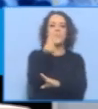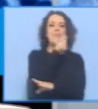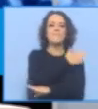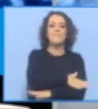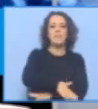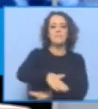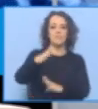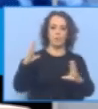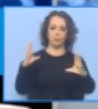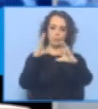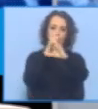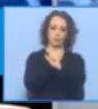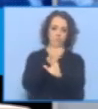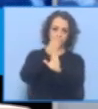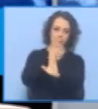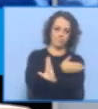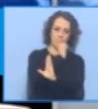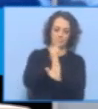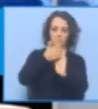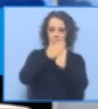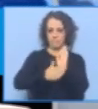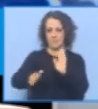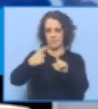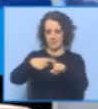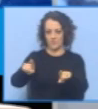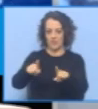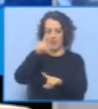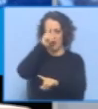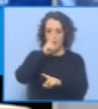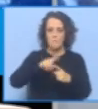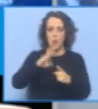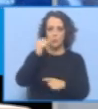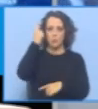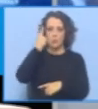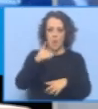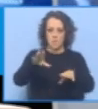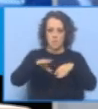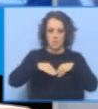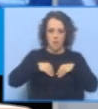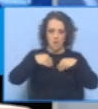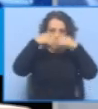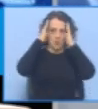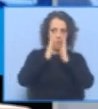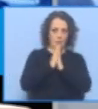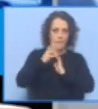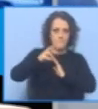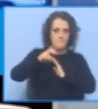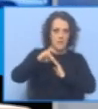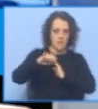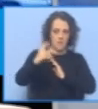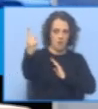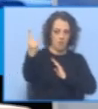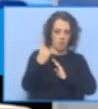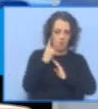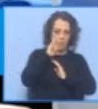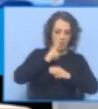nós conhecemos, podemos lembrar do problema de José em aceitar Maria como sua mulher grávida,